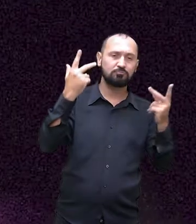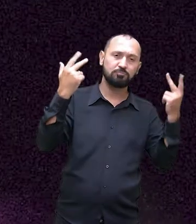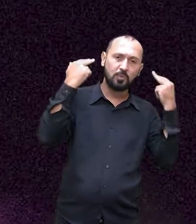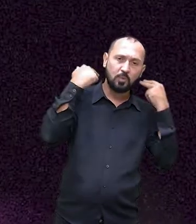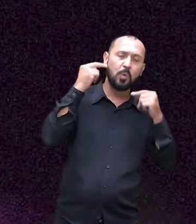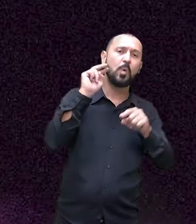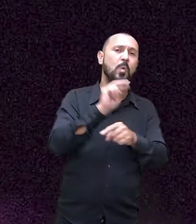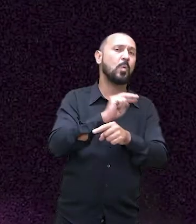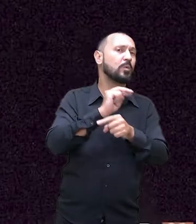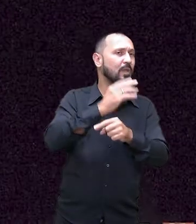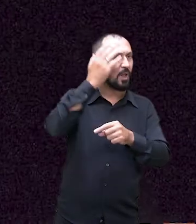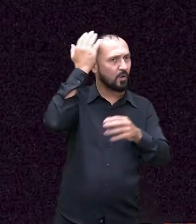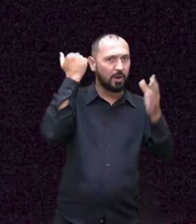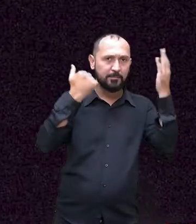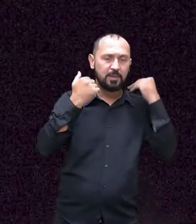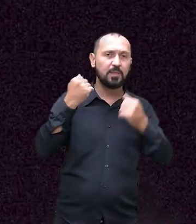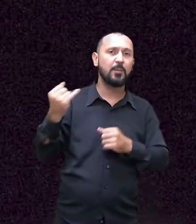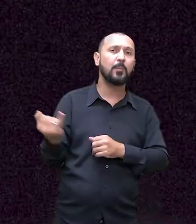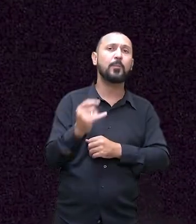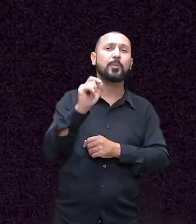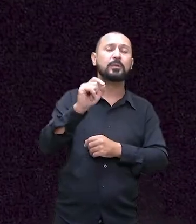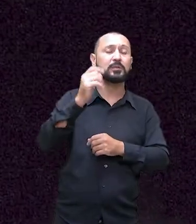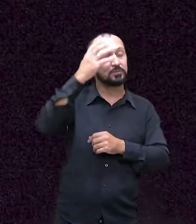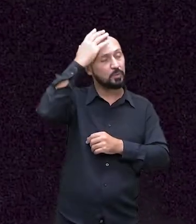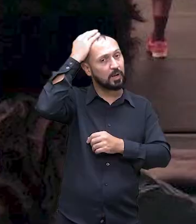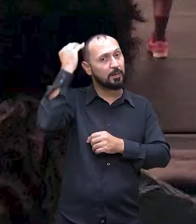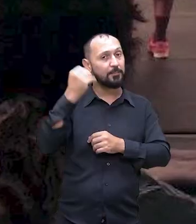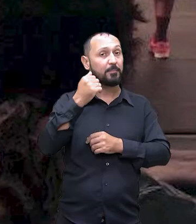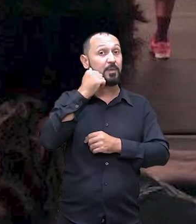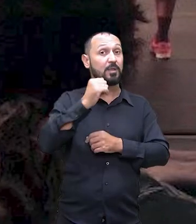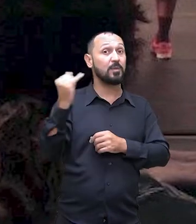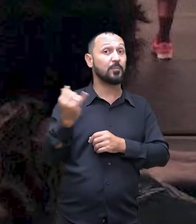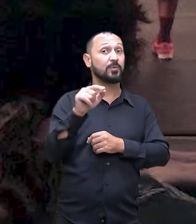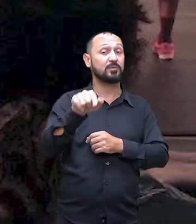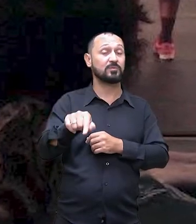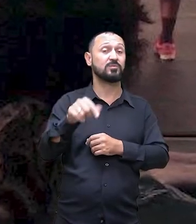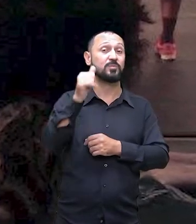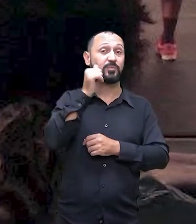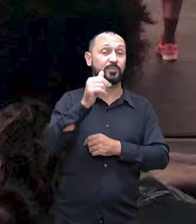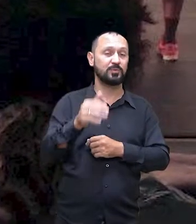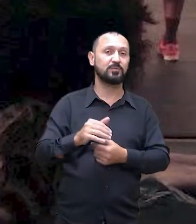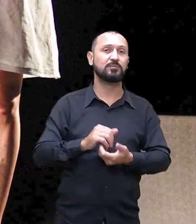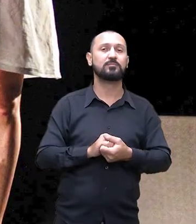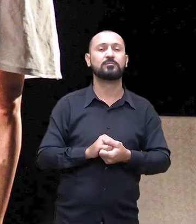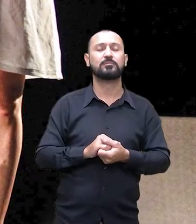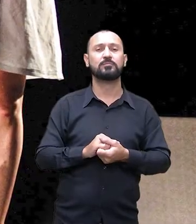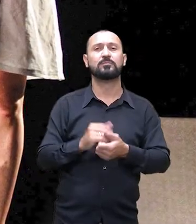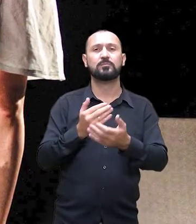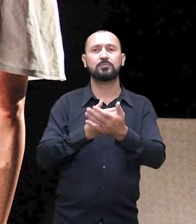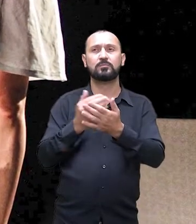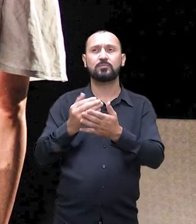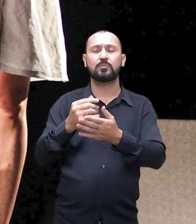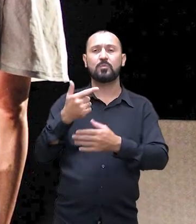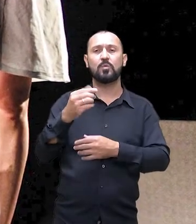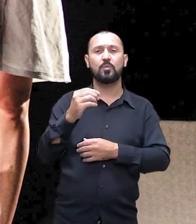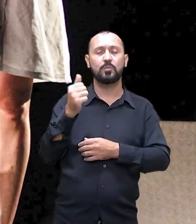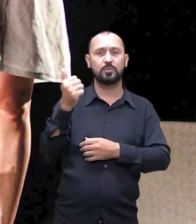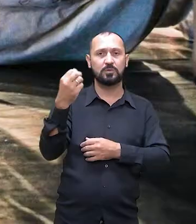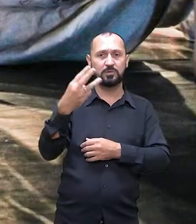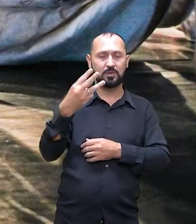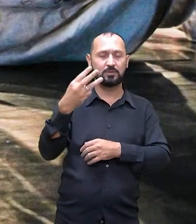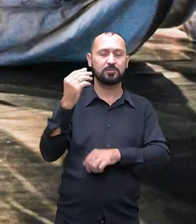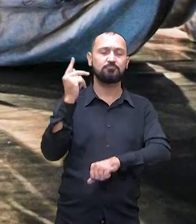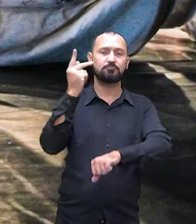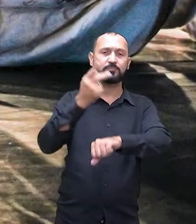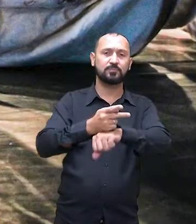Célio Adolfo de Incentivo à Dança do Governo do Estado, a ginga montou em 2014 o espetáculo Se Você Me